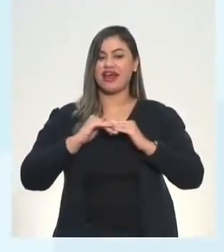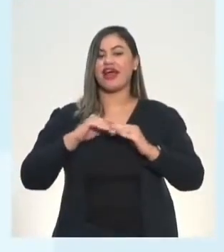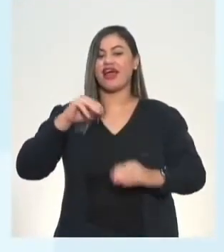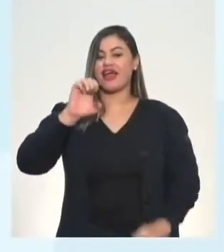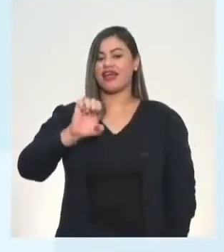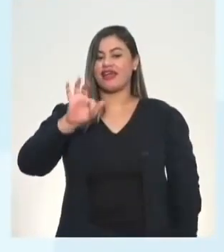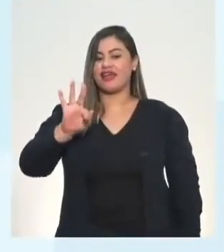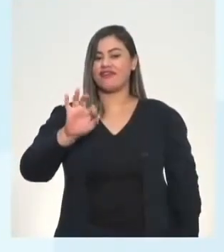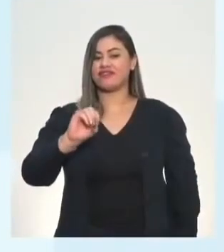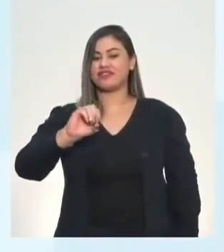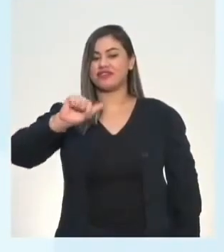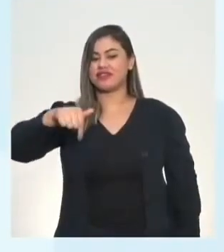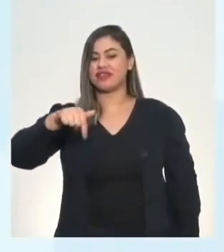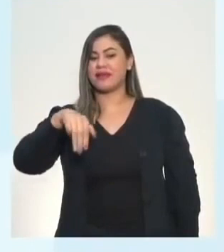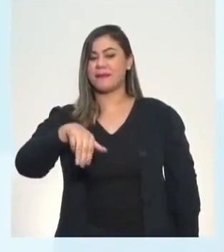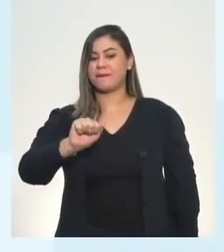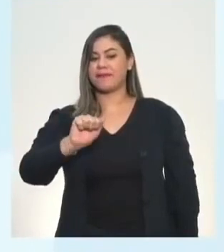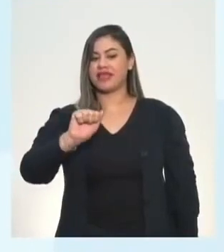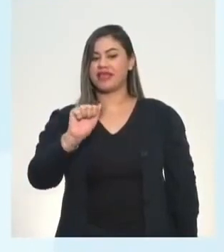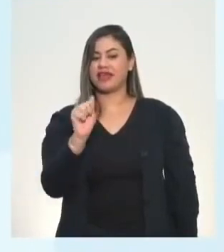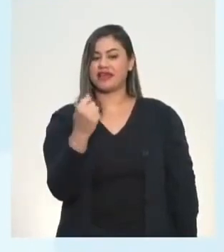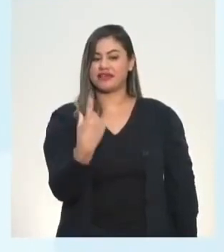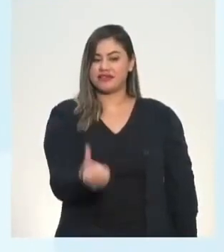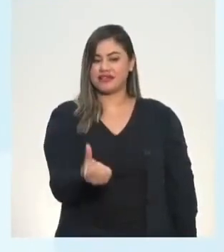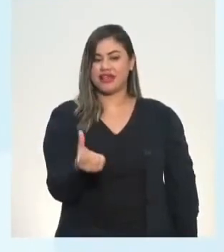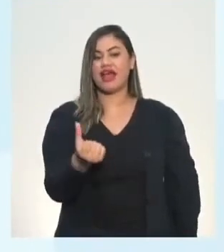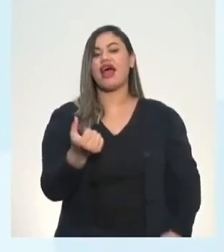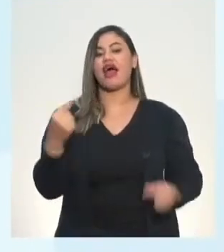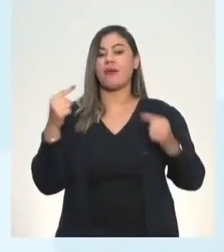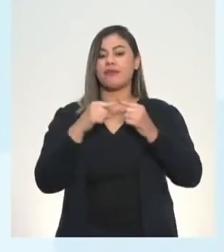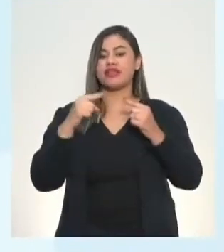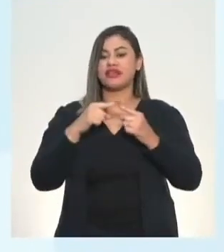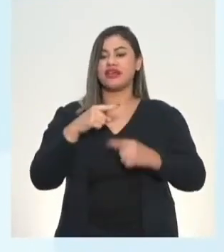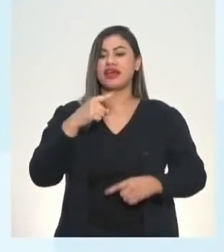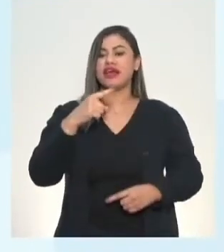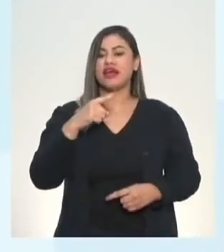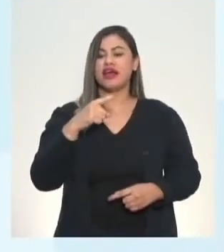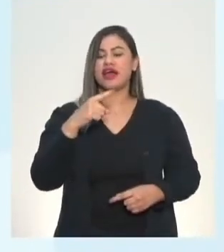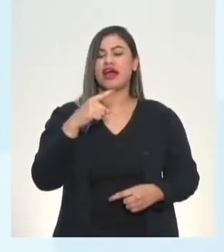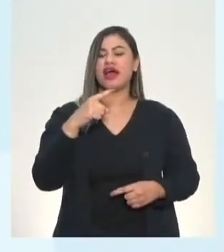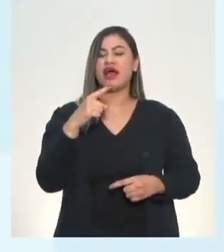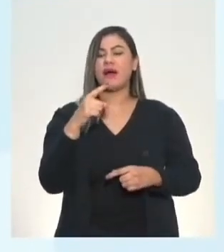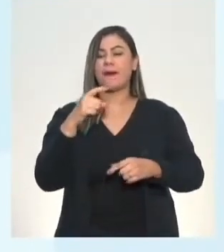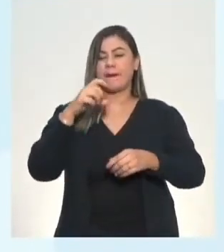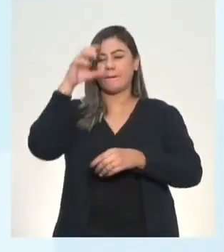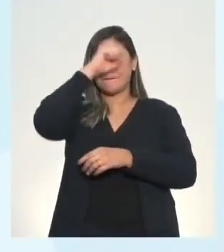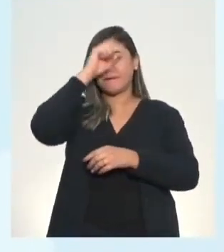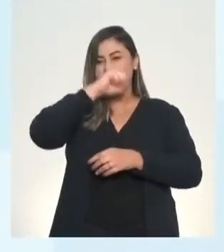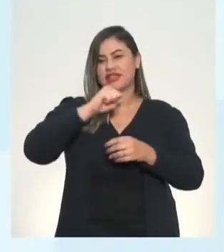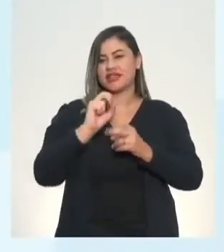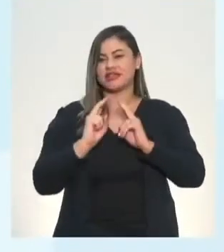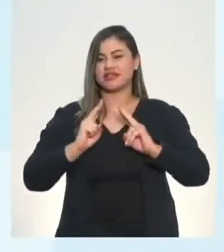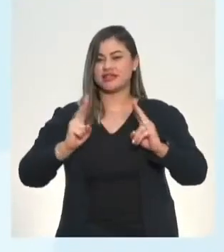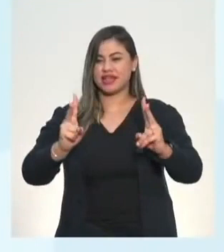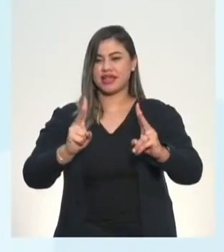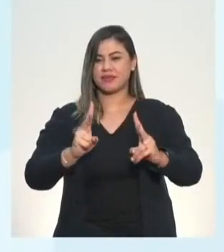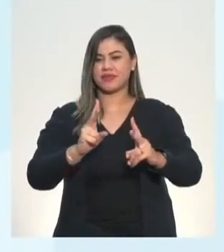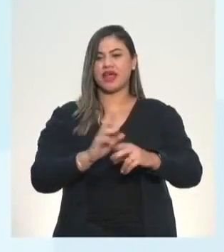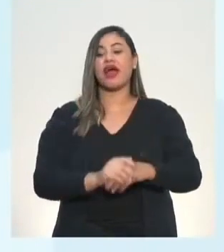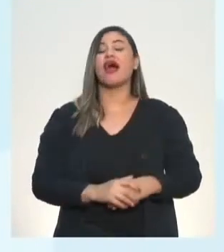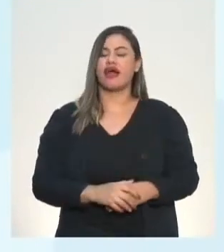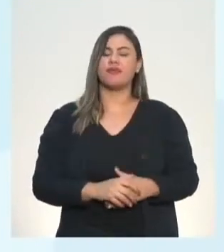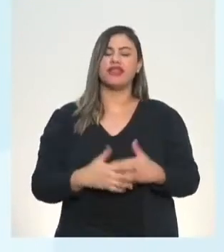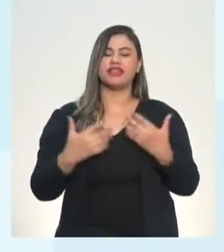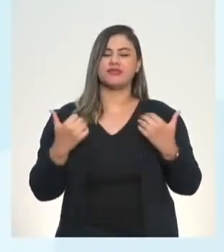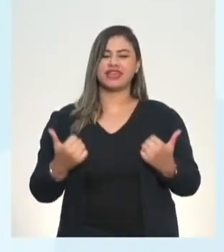F07MA16. Sempre lembrando que essa aula está lá no Aprender Sempre. Então, a gente extrai todo esse material com alguma eventualidade, né, algum ajuste que a gente